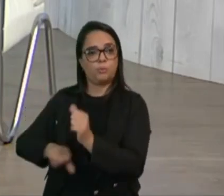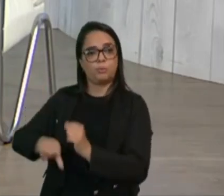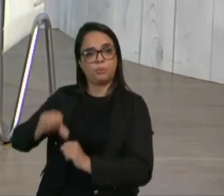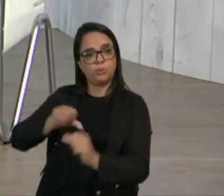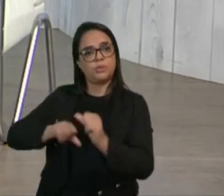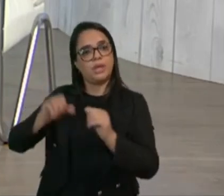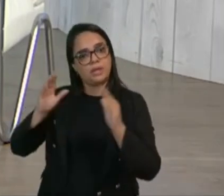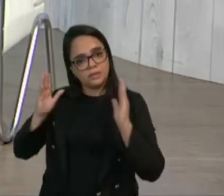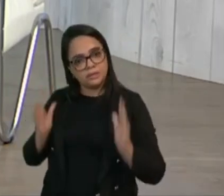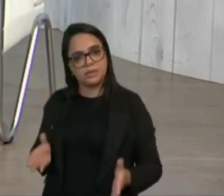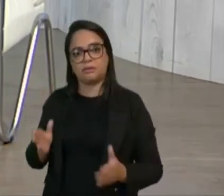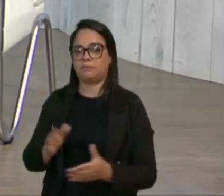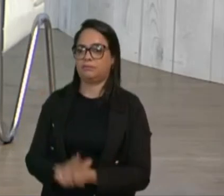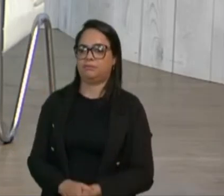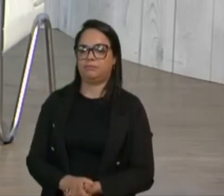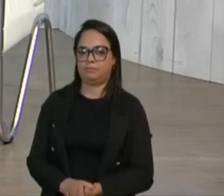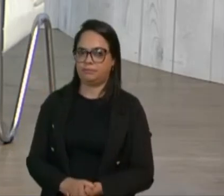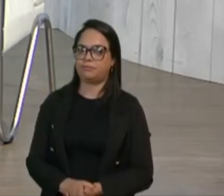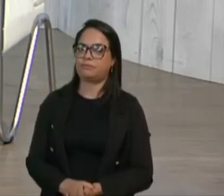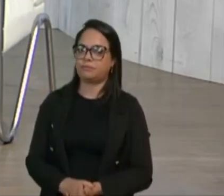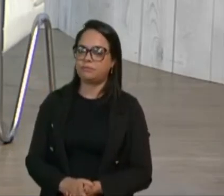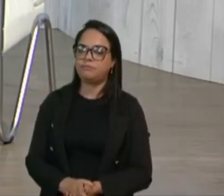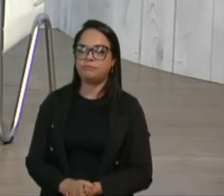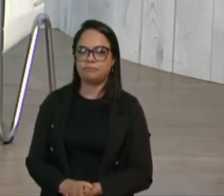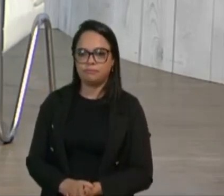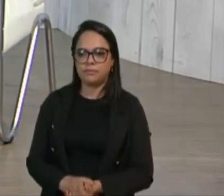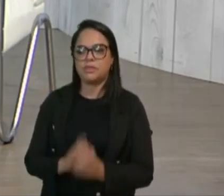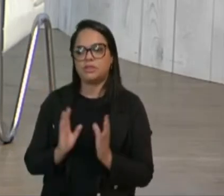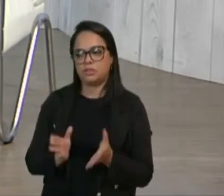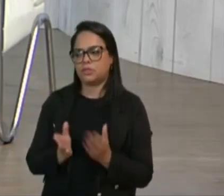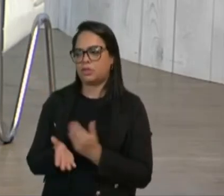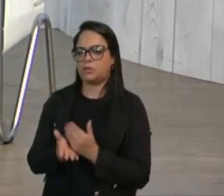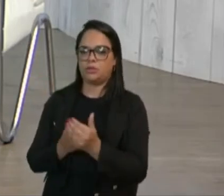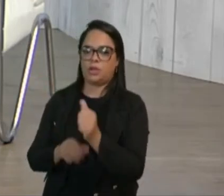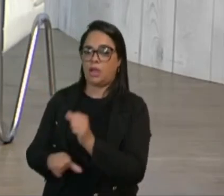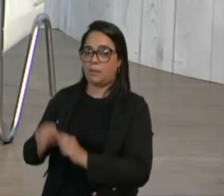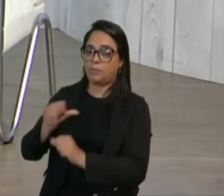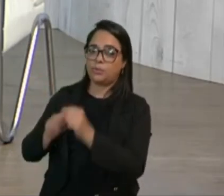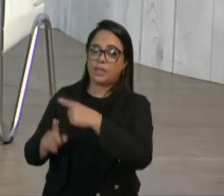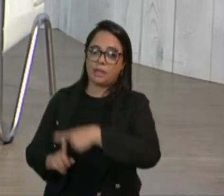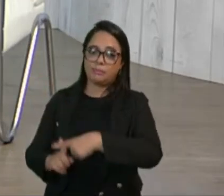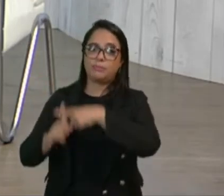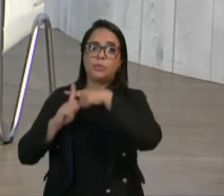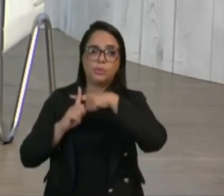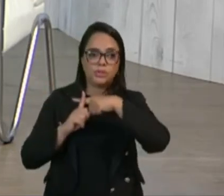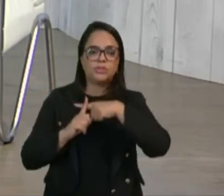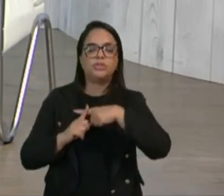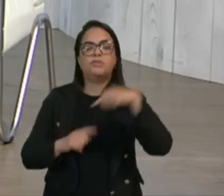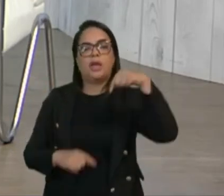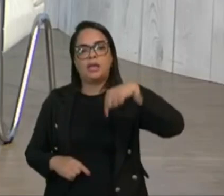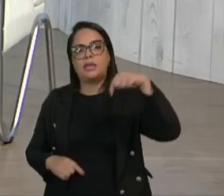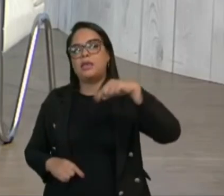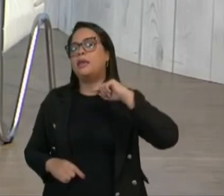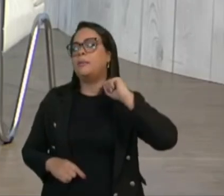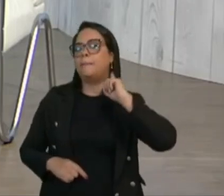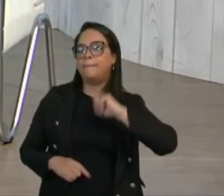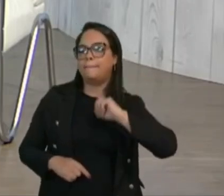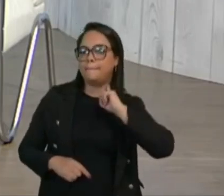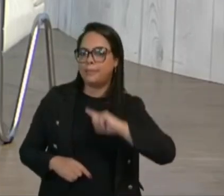sim, digamos assim, de uma forma bem positiva, né? No estado de Minas Gerais nós já